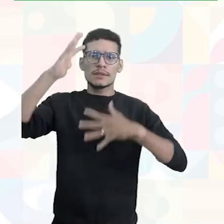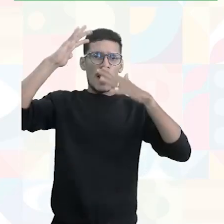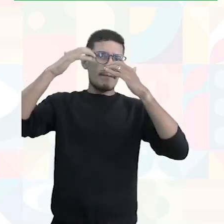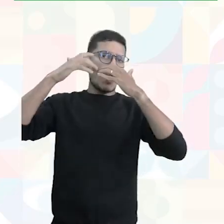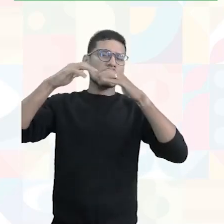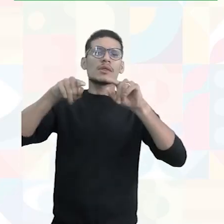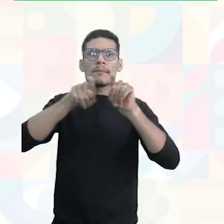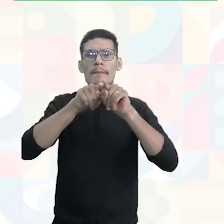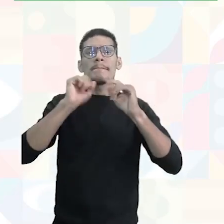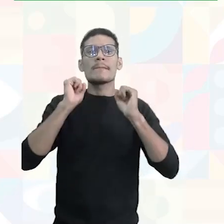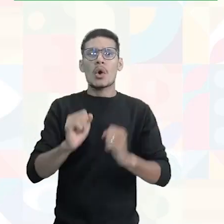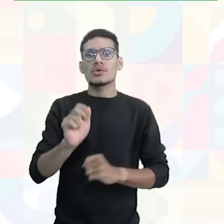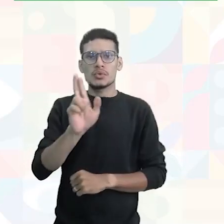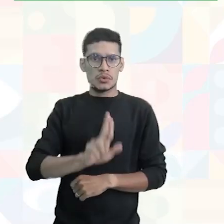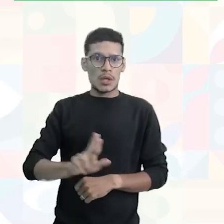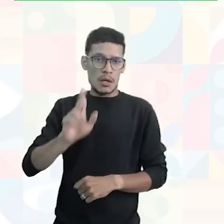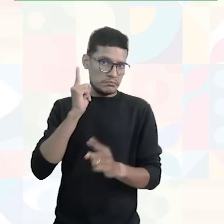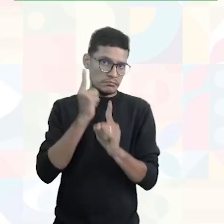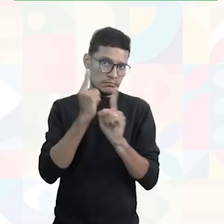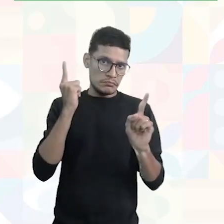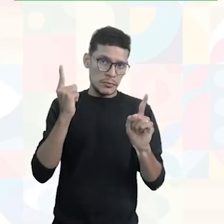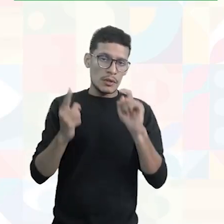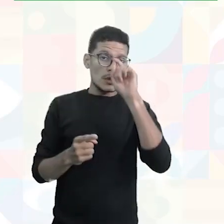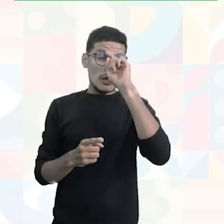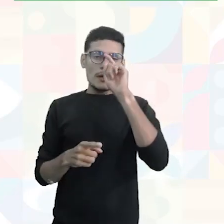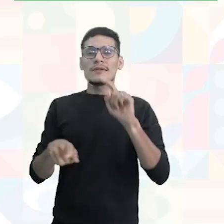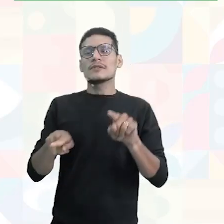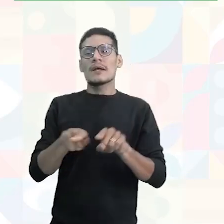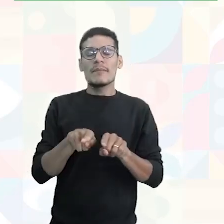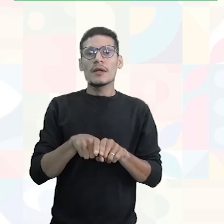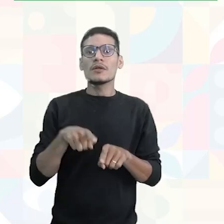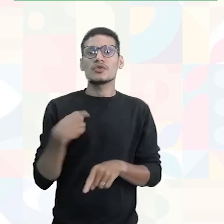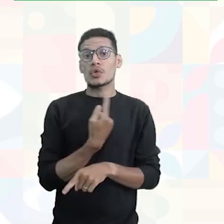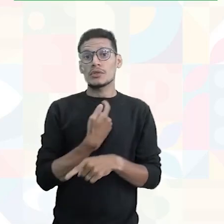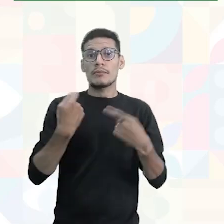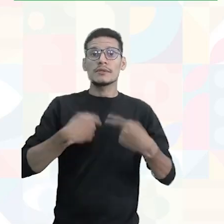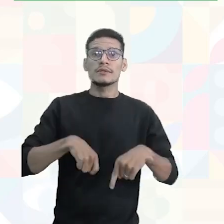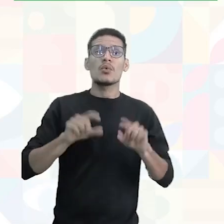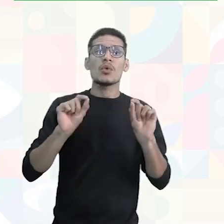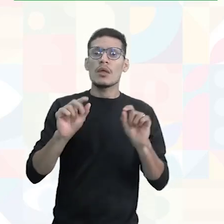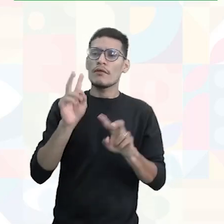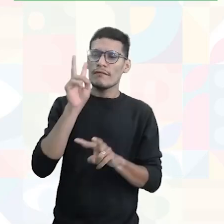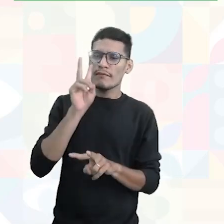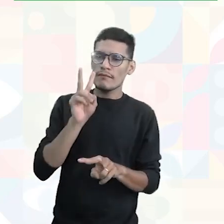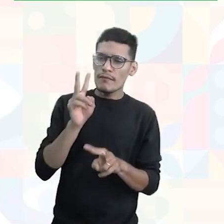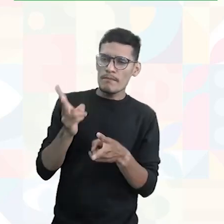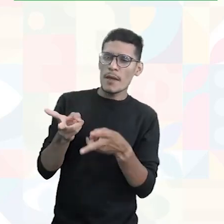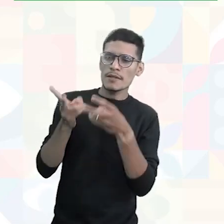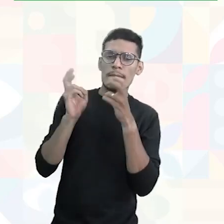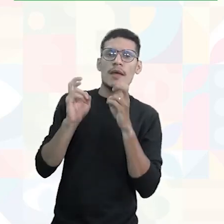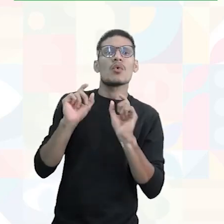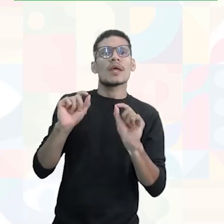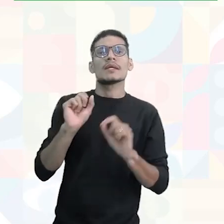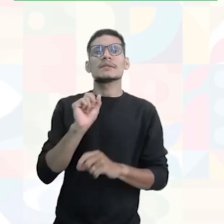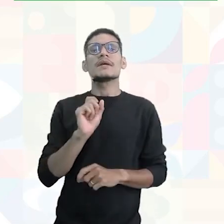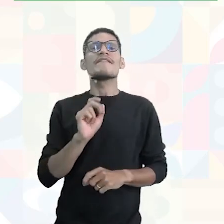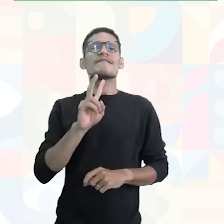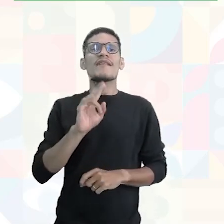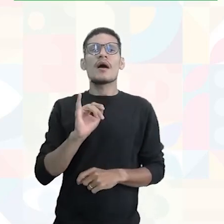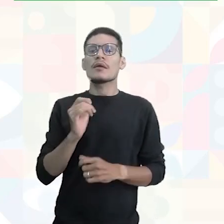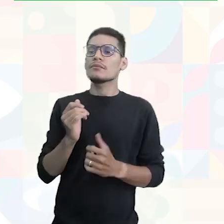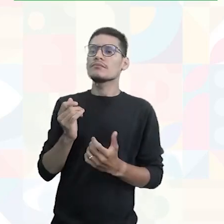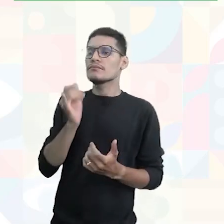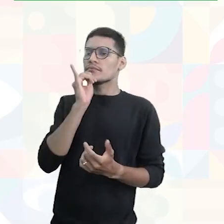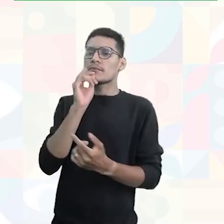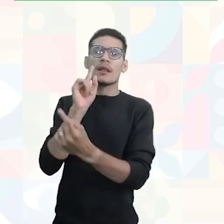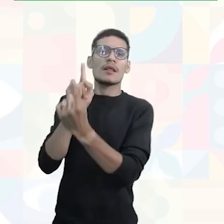identificar. E a gente também precisa ter esse olhar atento quando a gente vai fornecer os tipos de